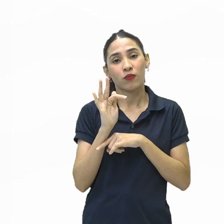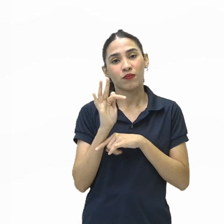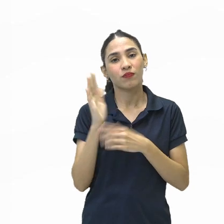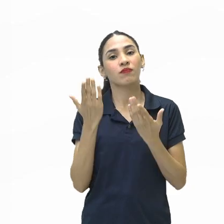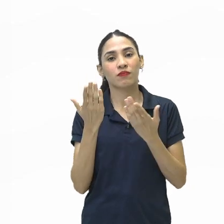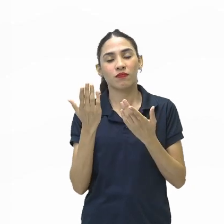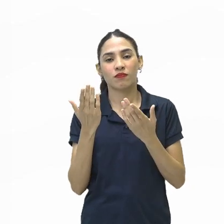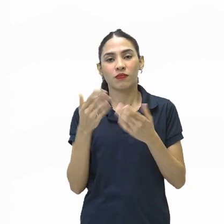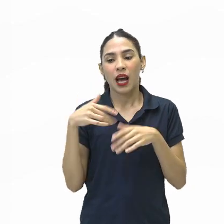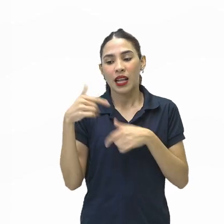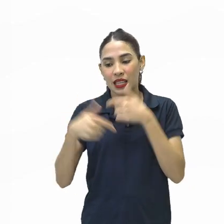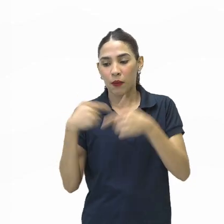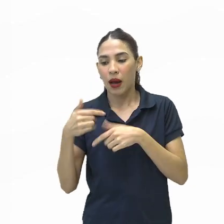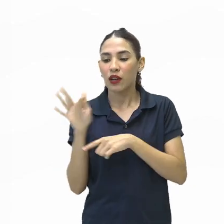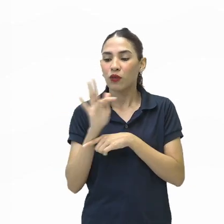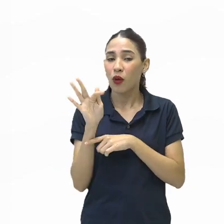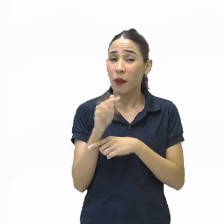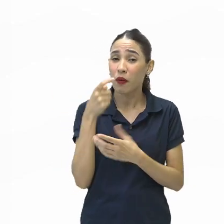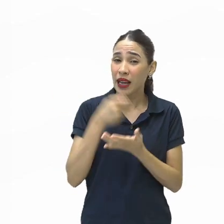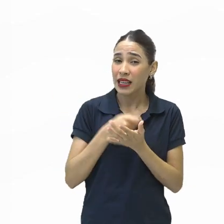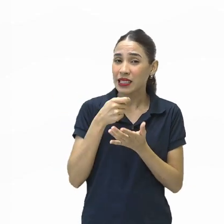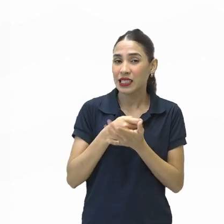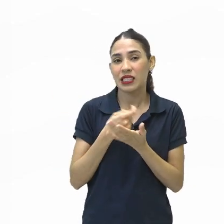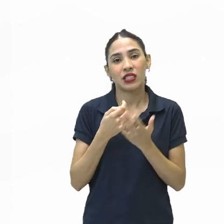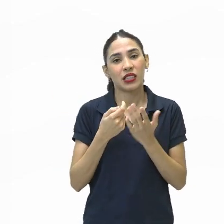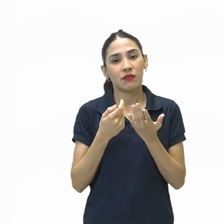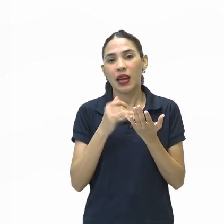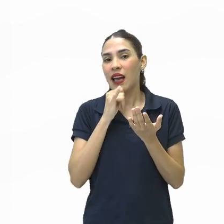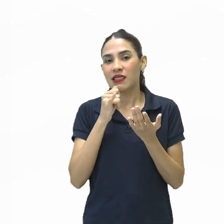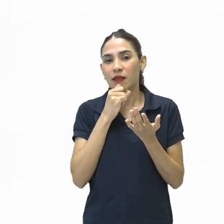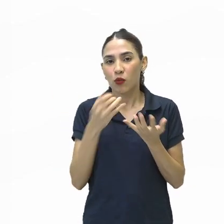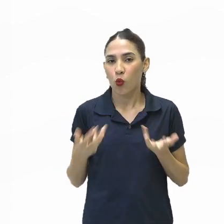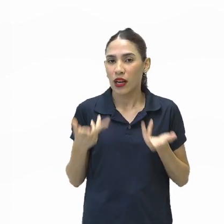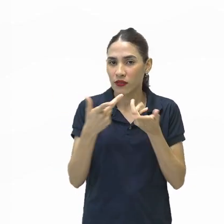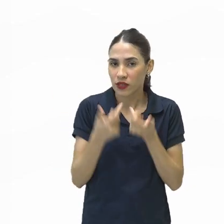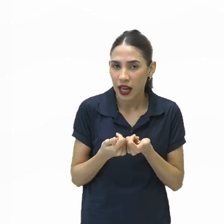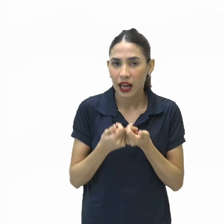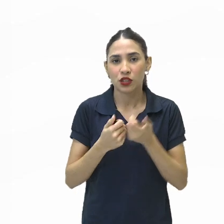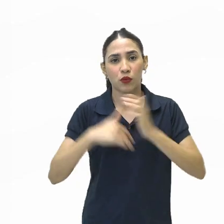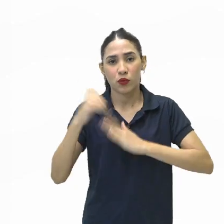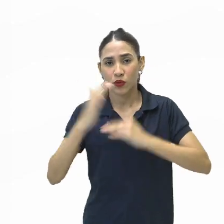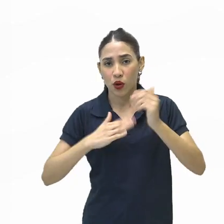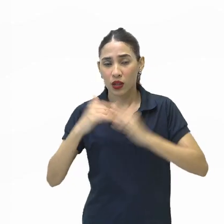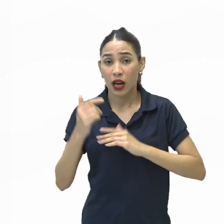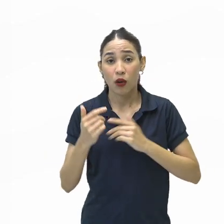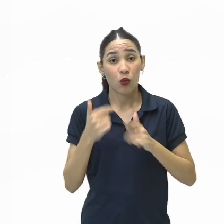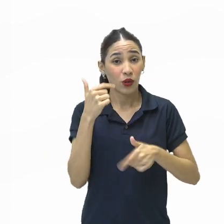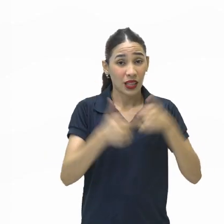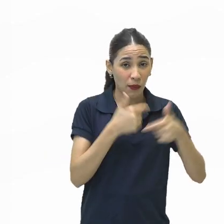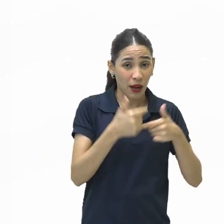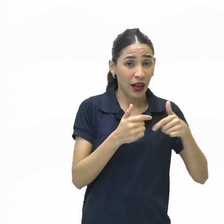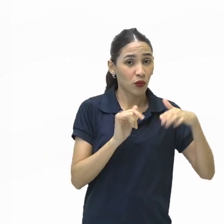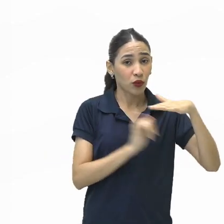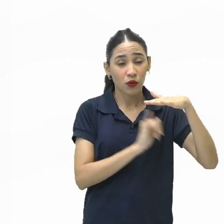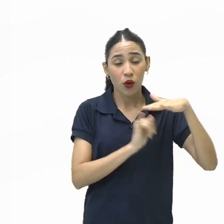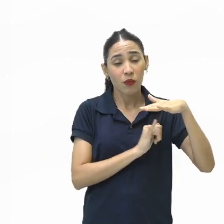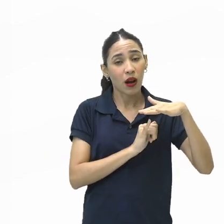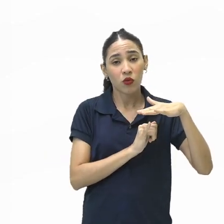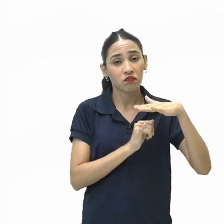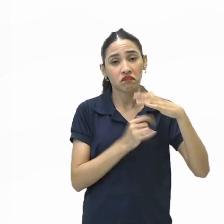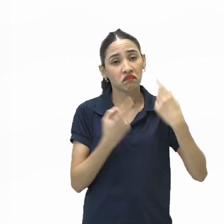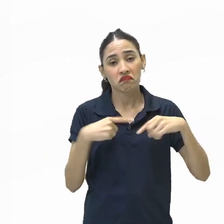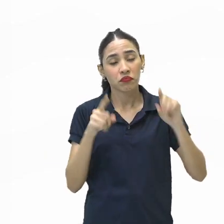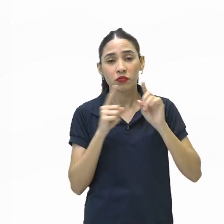empregos formais exigem determinadas qualificações, para o trabalho informal, isso não é